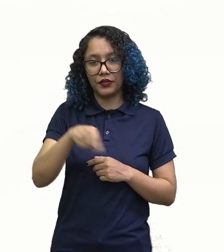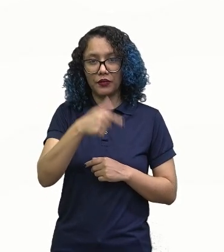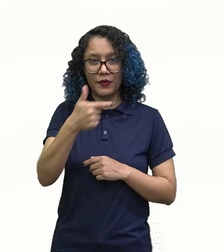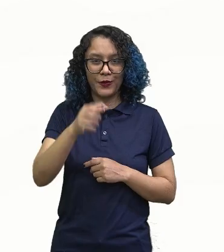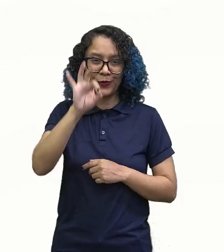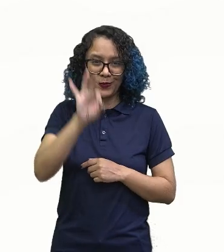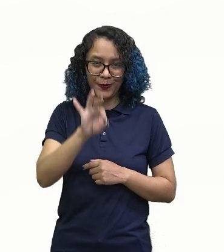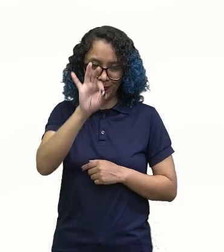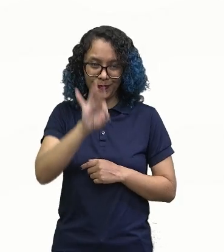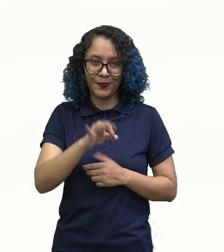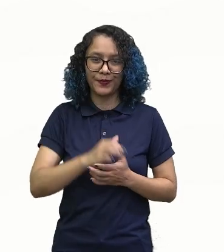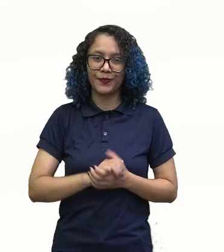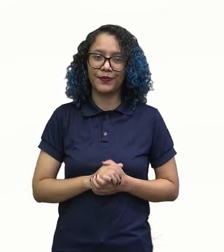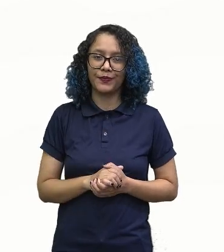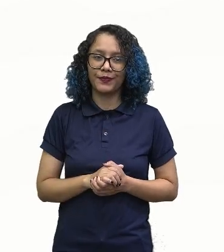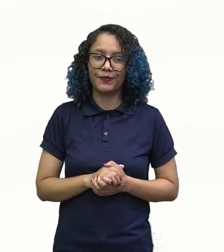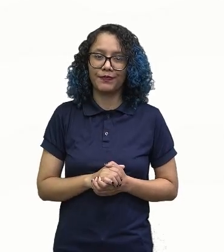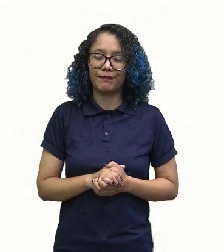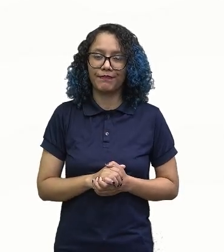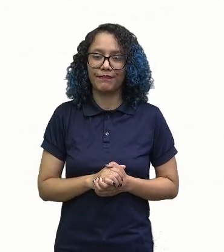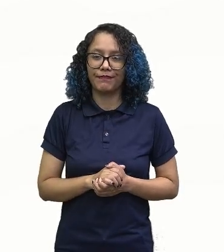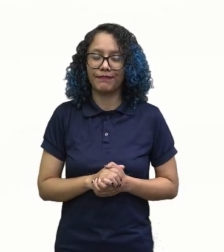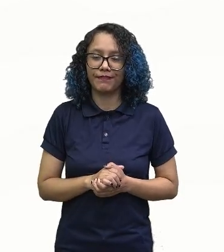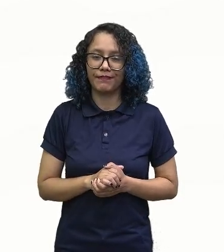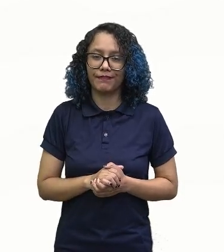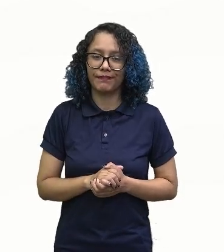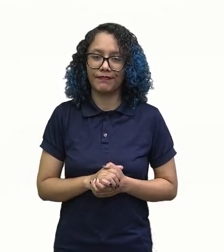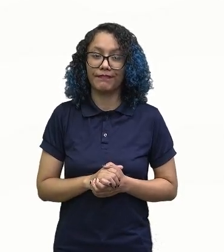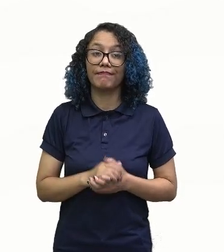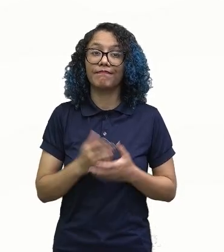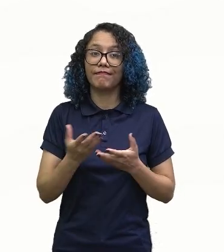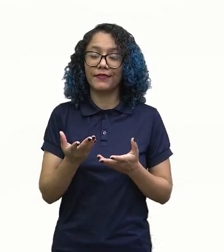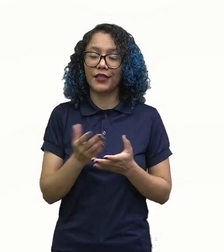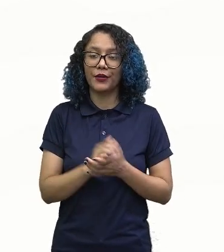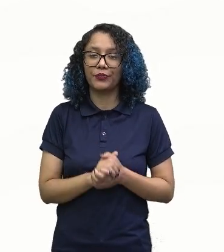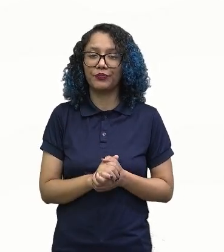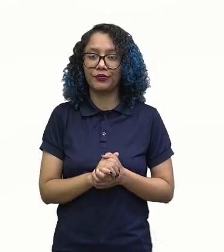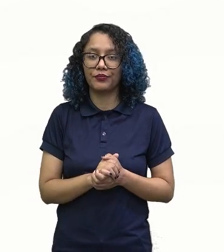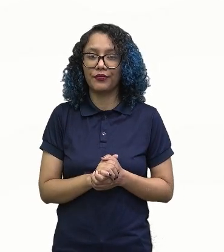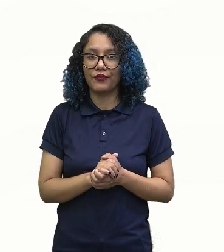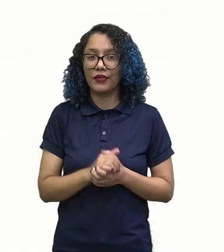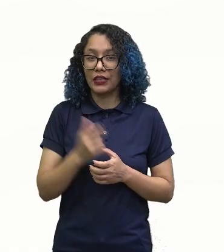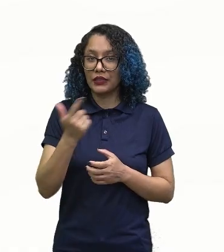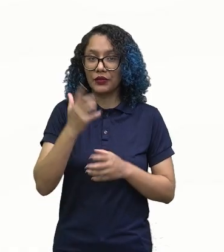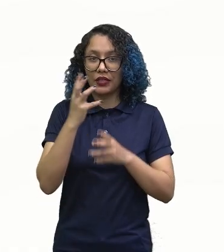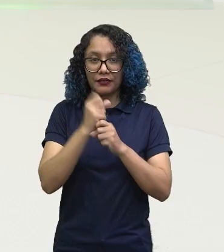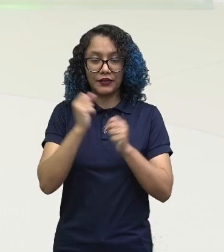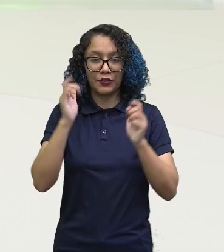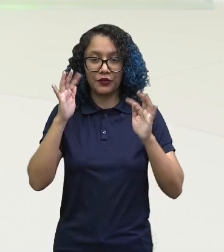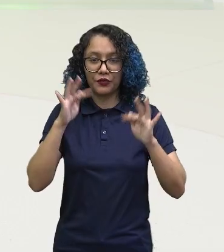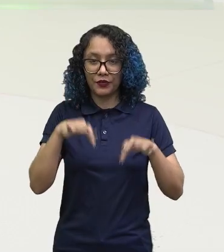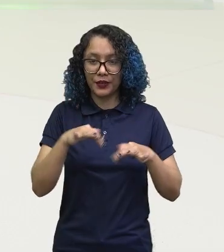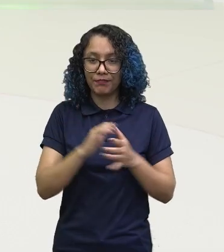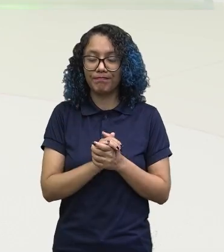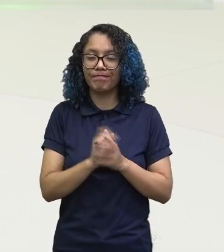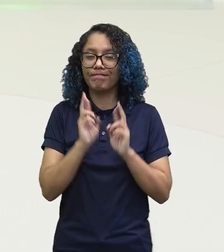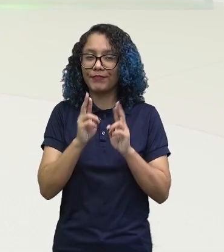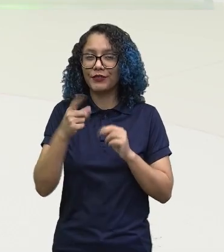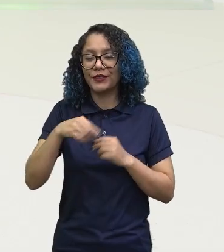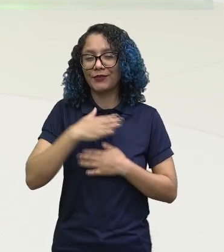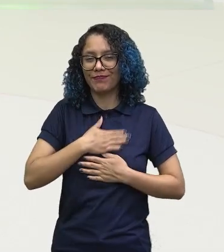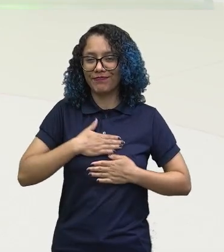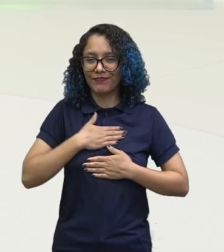43,2%. Muito bem, pessoal. Encerramos aqui a segunda parte da nossa revisão. Eu espero que vocês